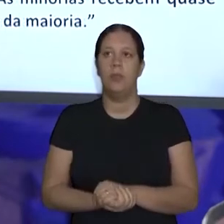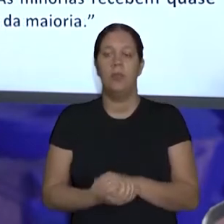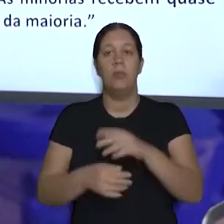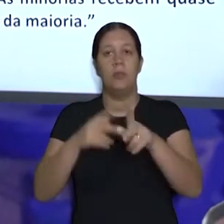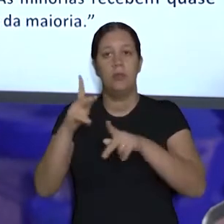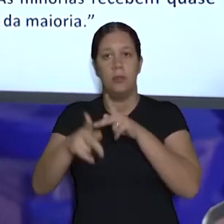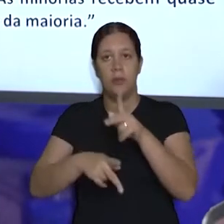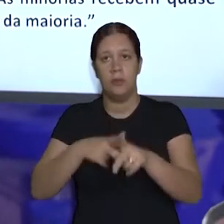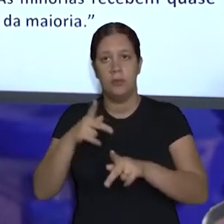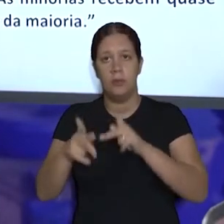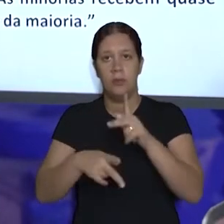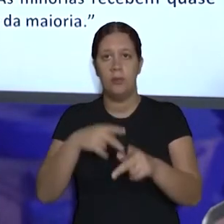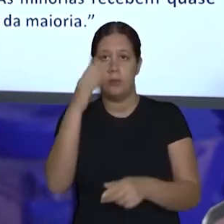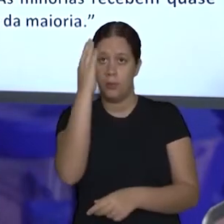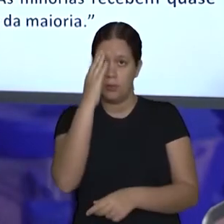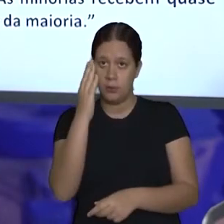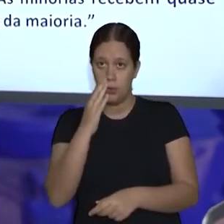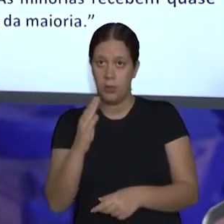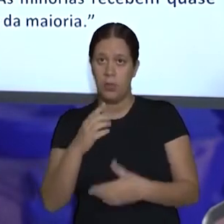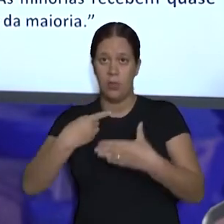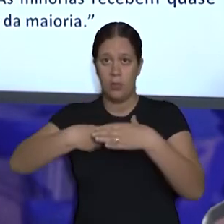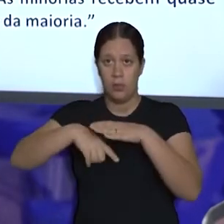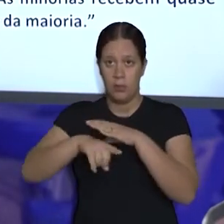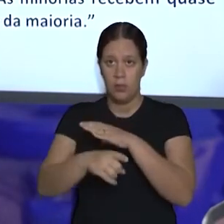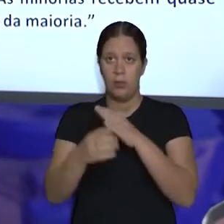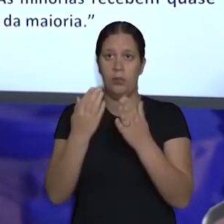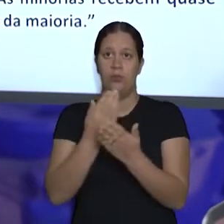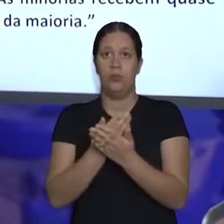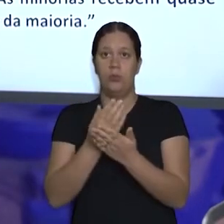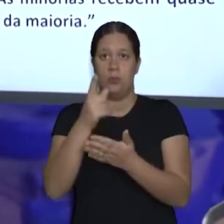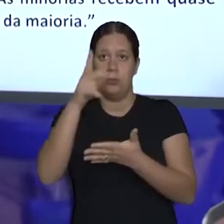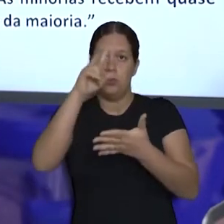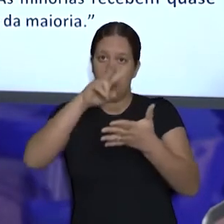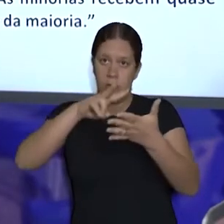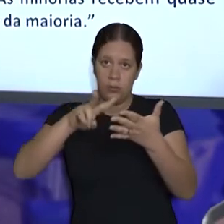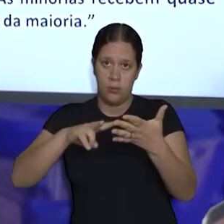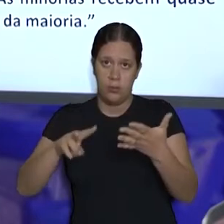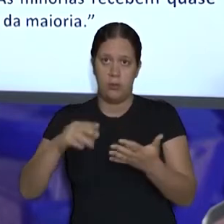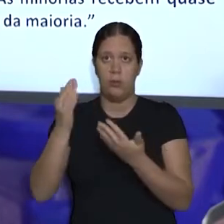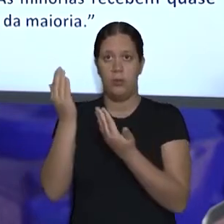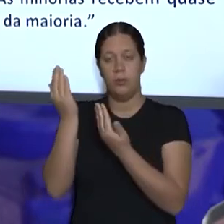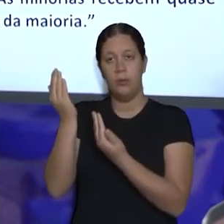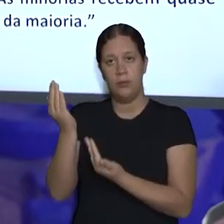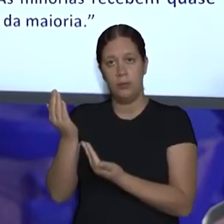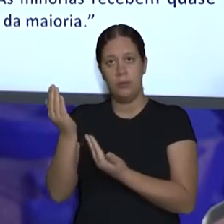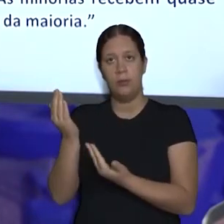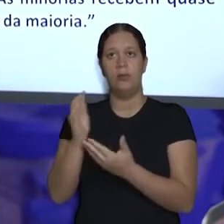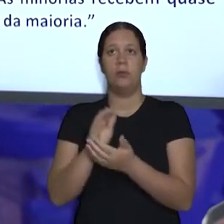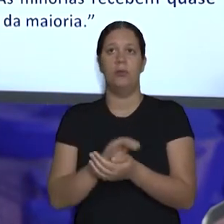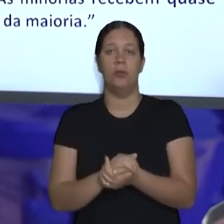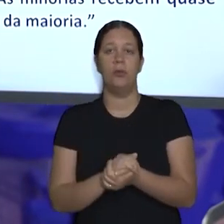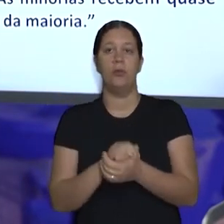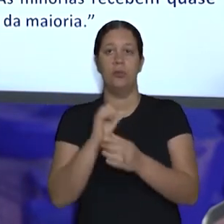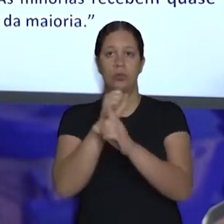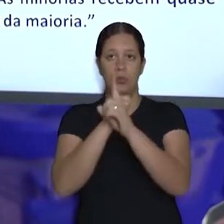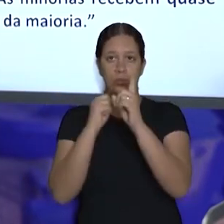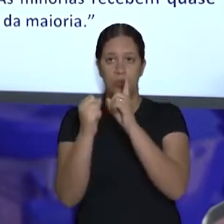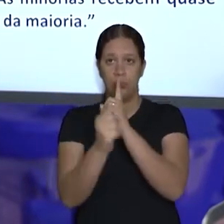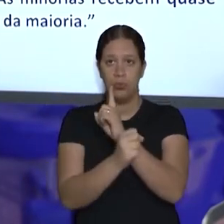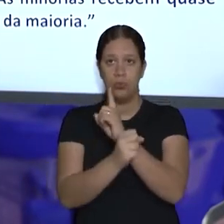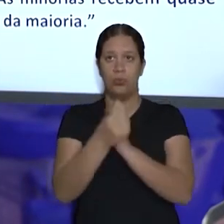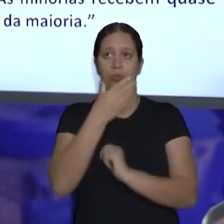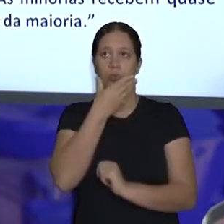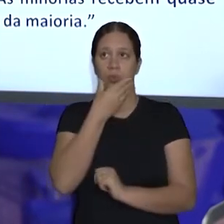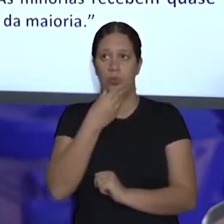A população brasileira, vamos aprofundar. Agora eu vou ler com vocês esta citação de um sociólogo chamado